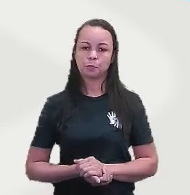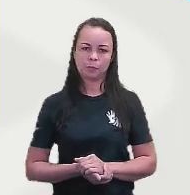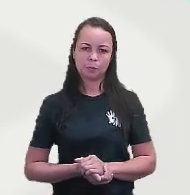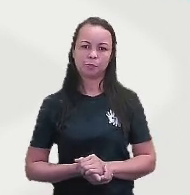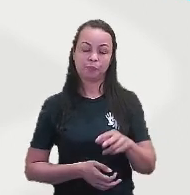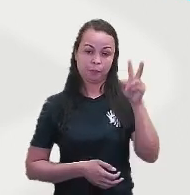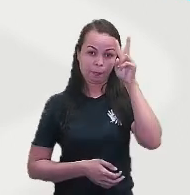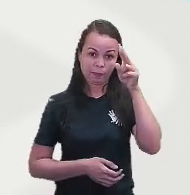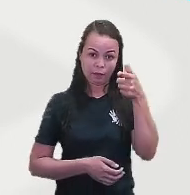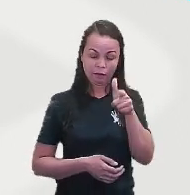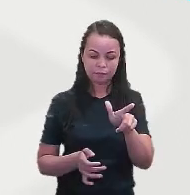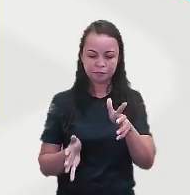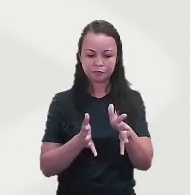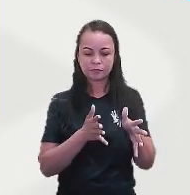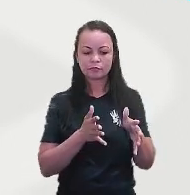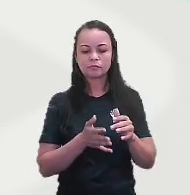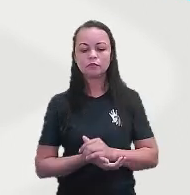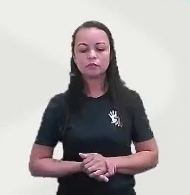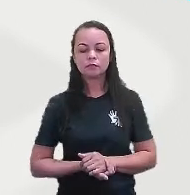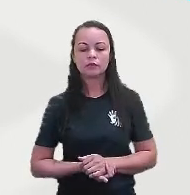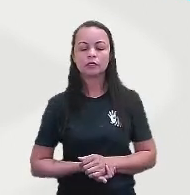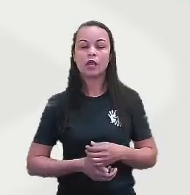aqui. Quando na oração